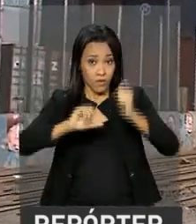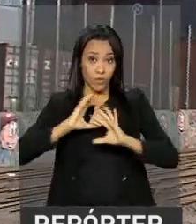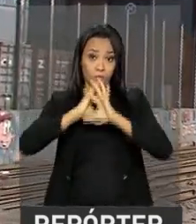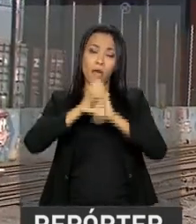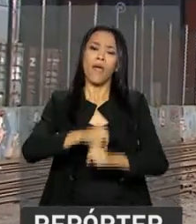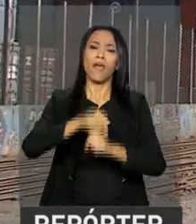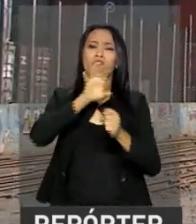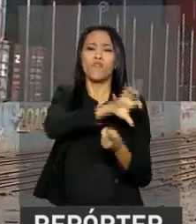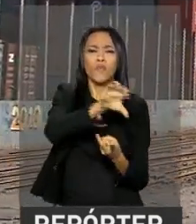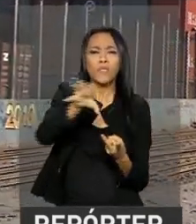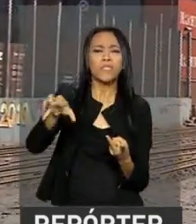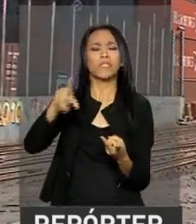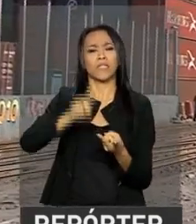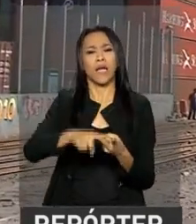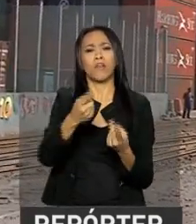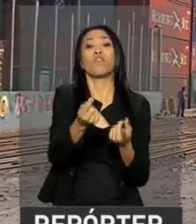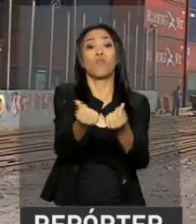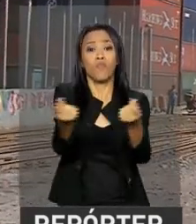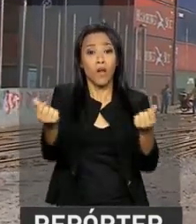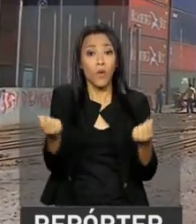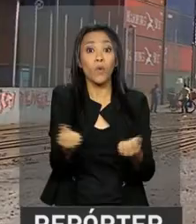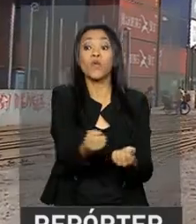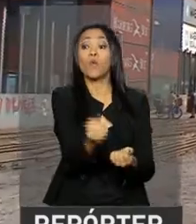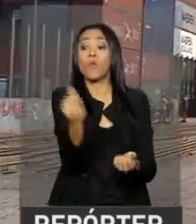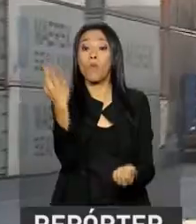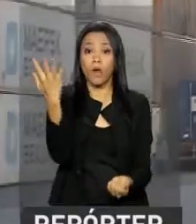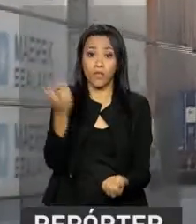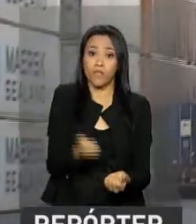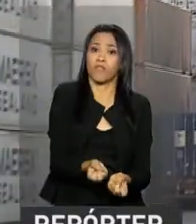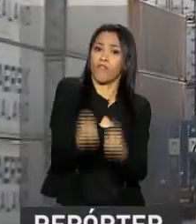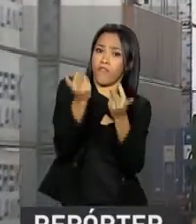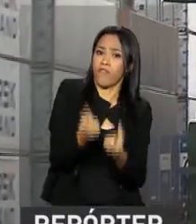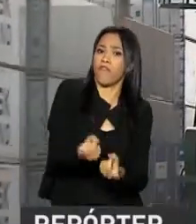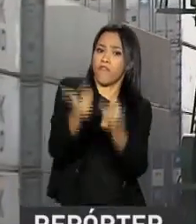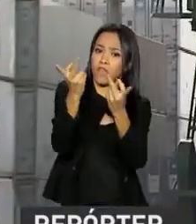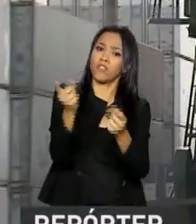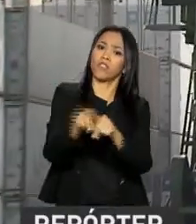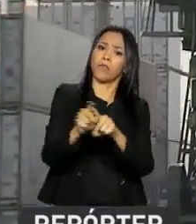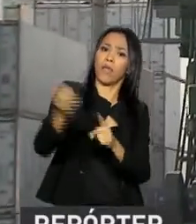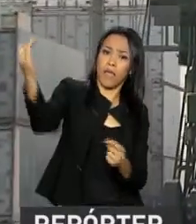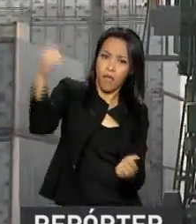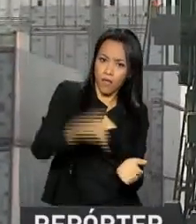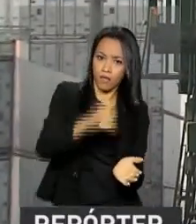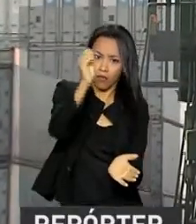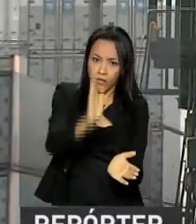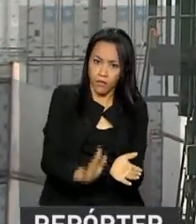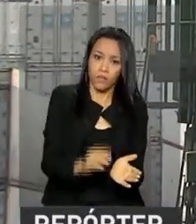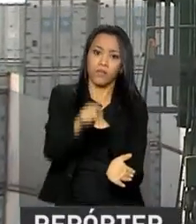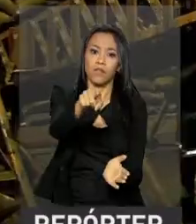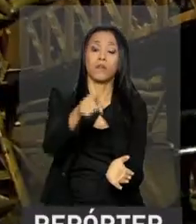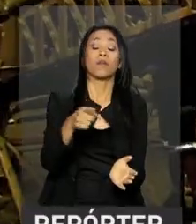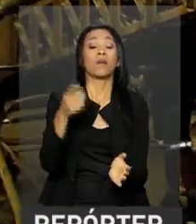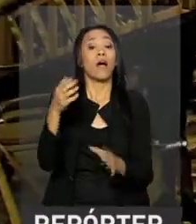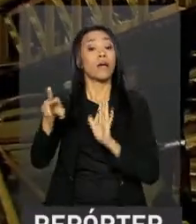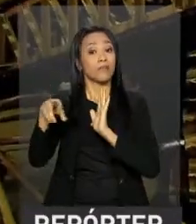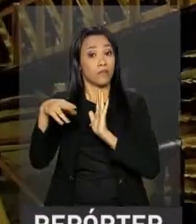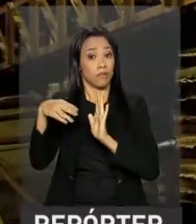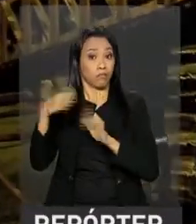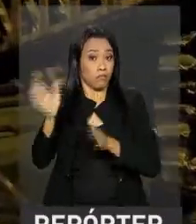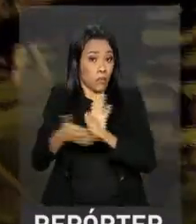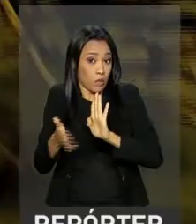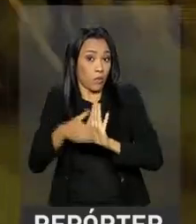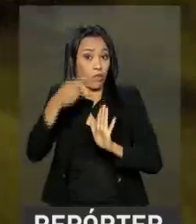pelo preço e por quantidades exportadas e importadas além desses fatores medidas tomadas pelo governo tem facilitado